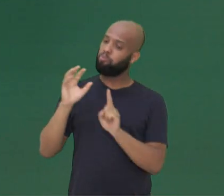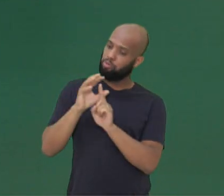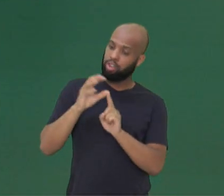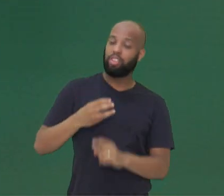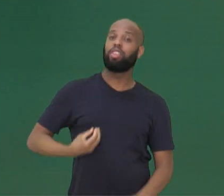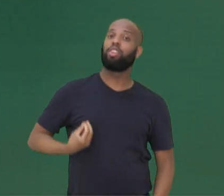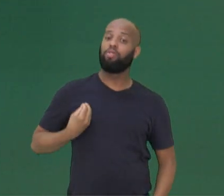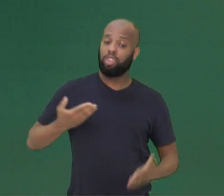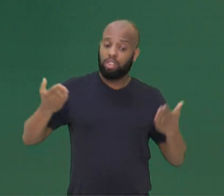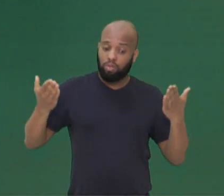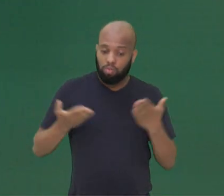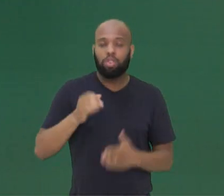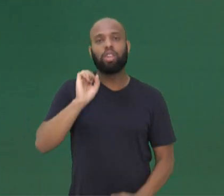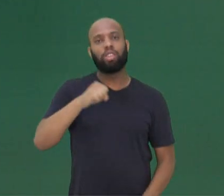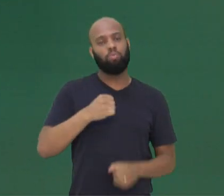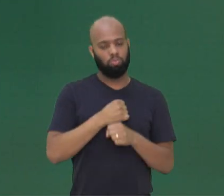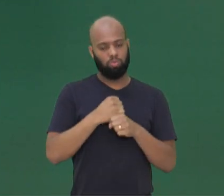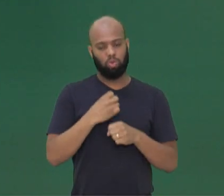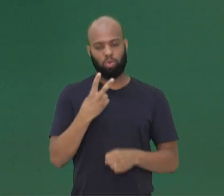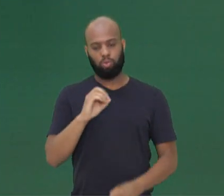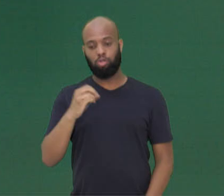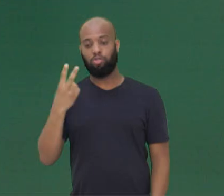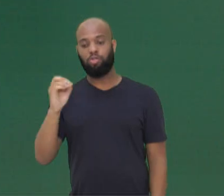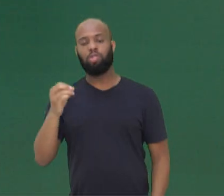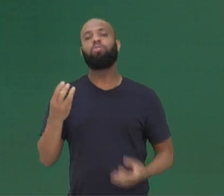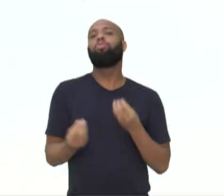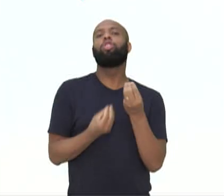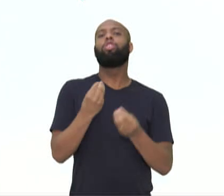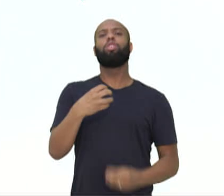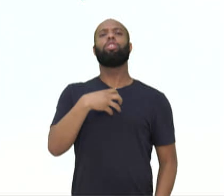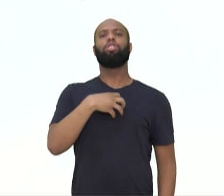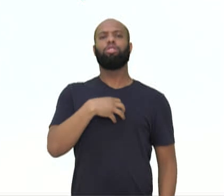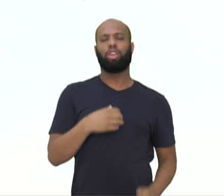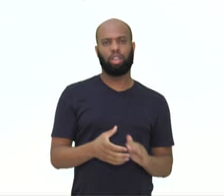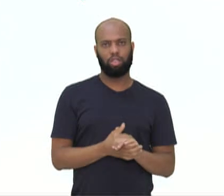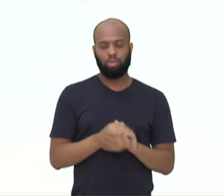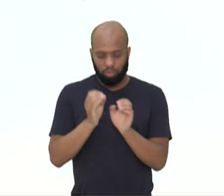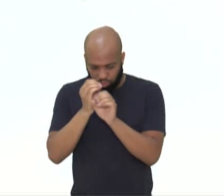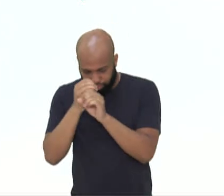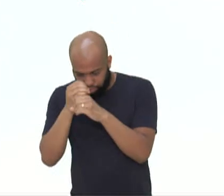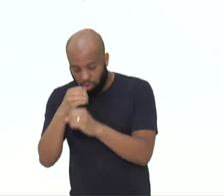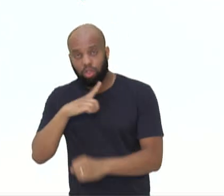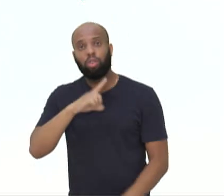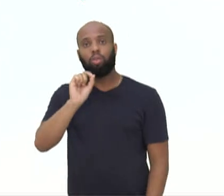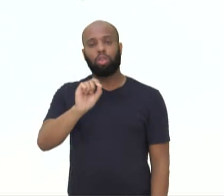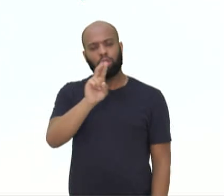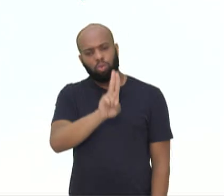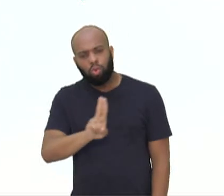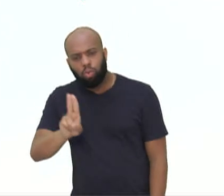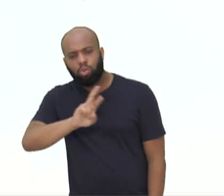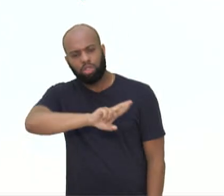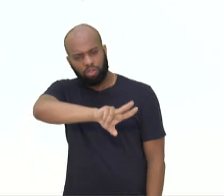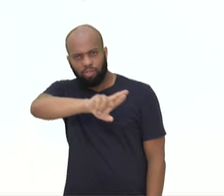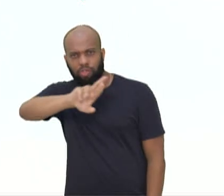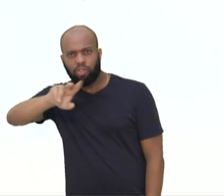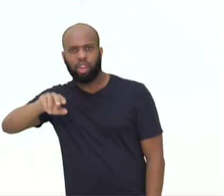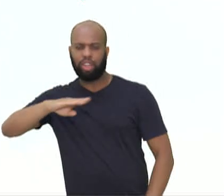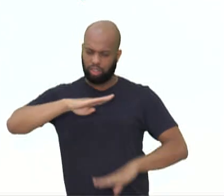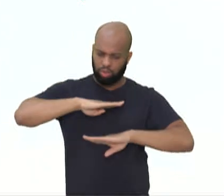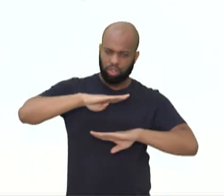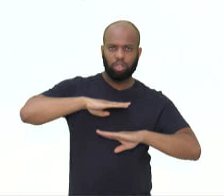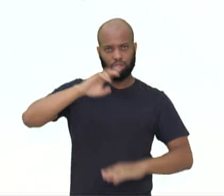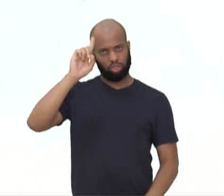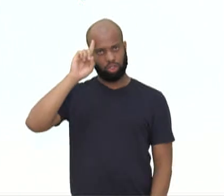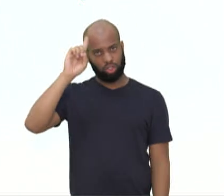vida, sim, hoje em 2020. Como? De que maneira? Então, o microscópio é utilizado em diversas situações da nossa rotina, do